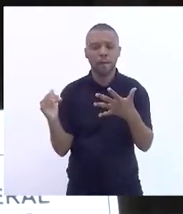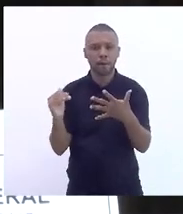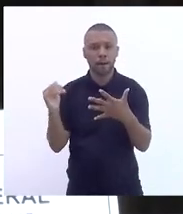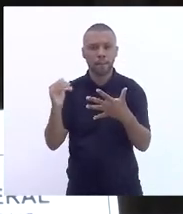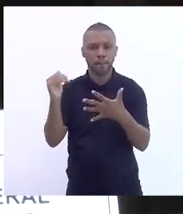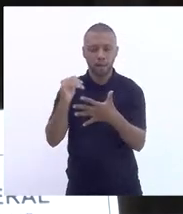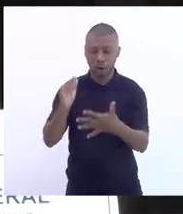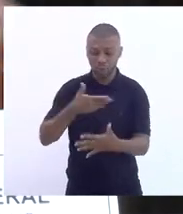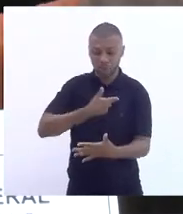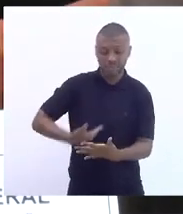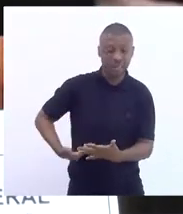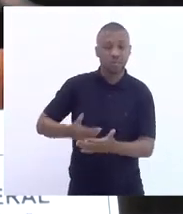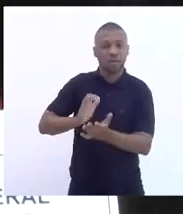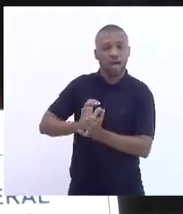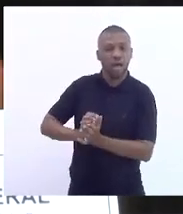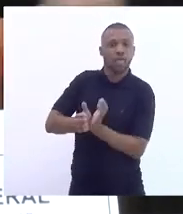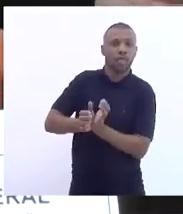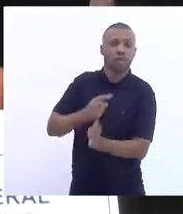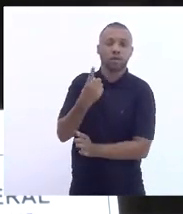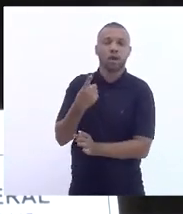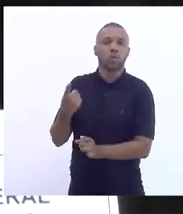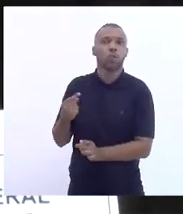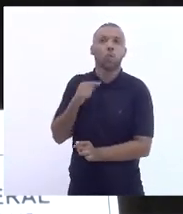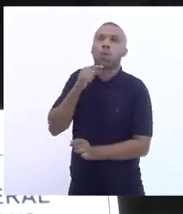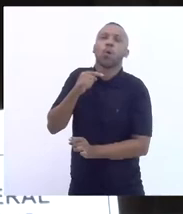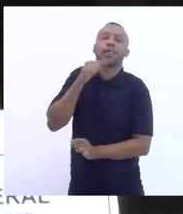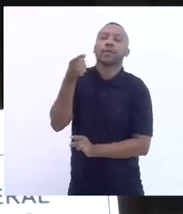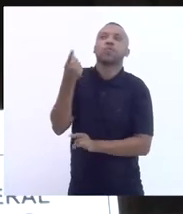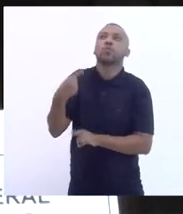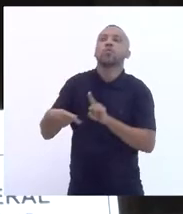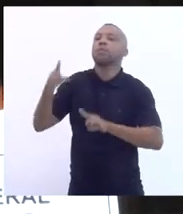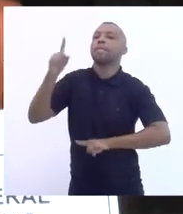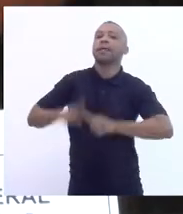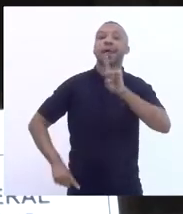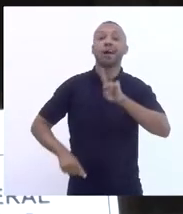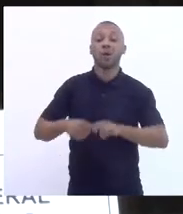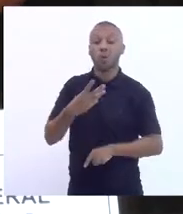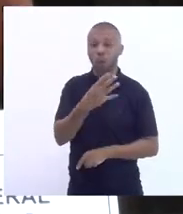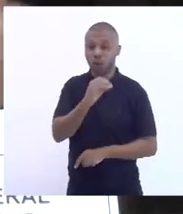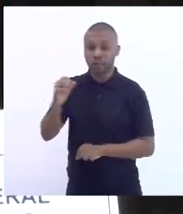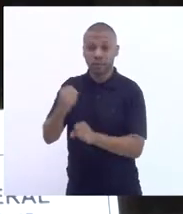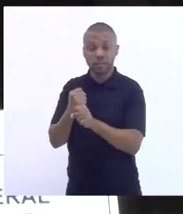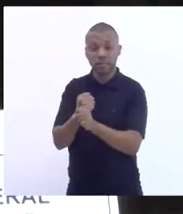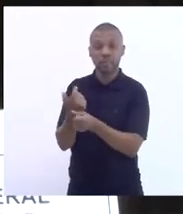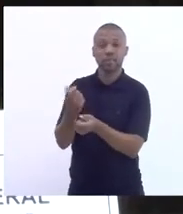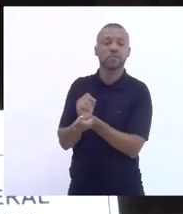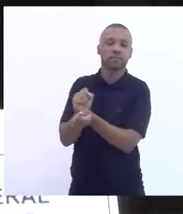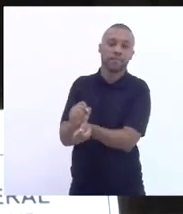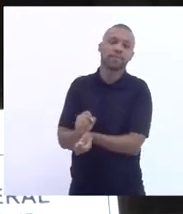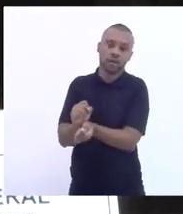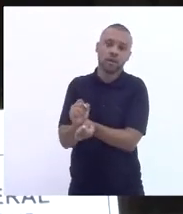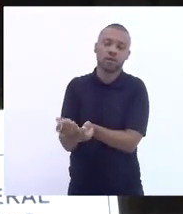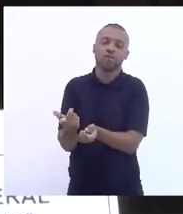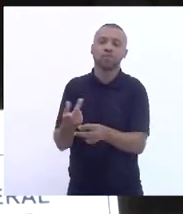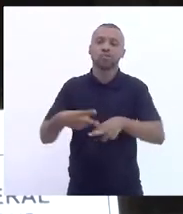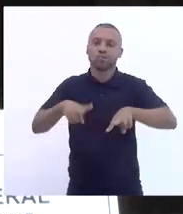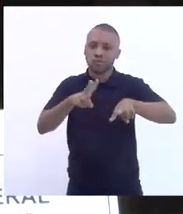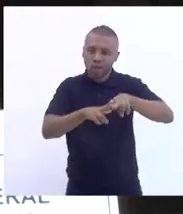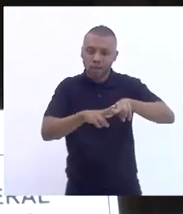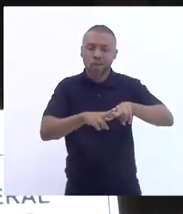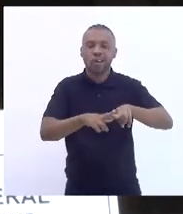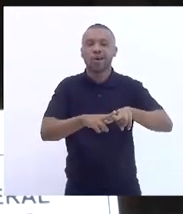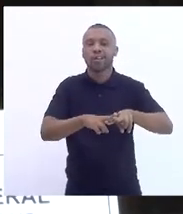expressa e não superamos os quase quatro séculos de escravidão no Brasil porque nos presídios são os corpos pretos no